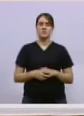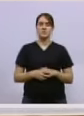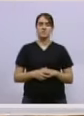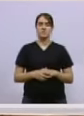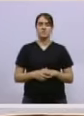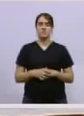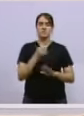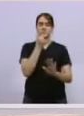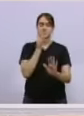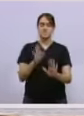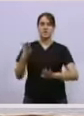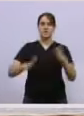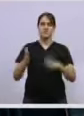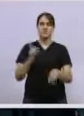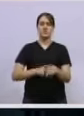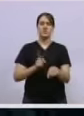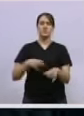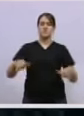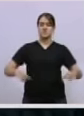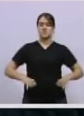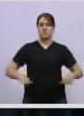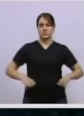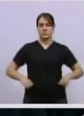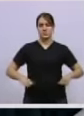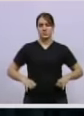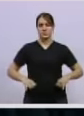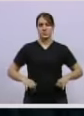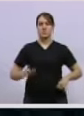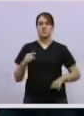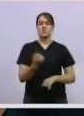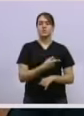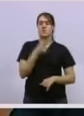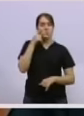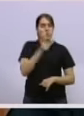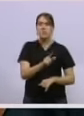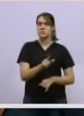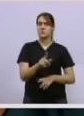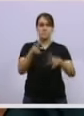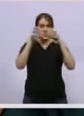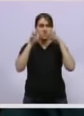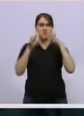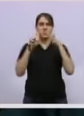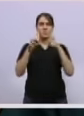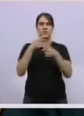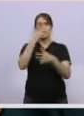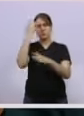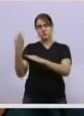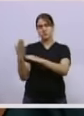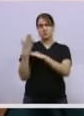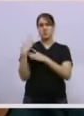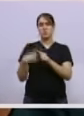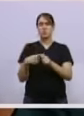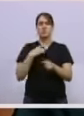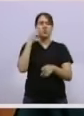Muitas vezes no calvário da nossa vida, a gente não consegue enxergar o sirineu, porque nós só temos olhos